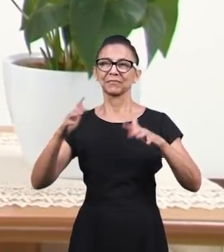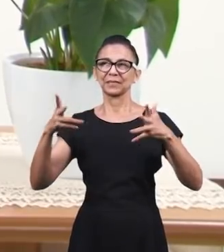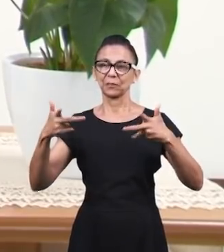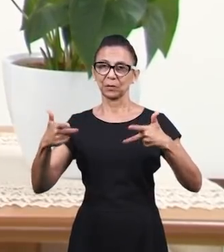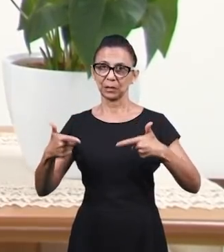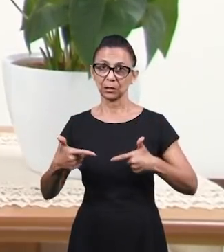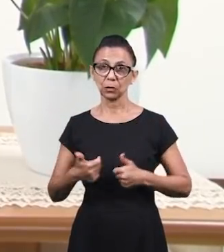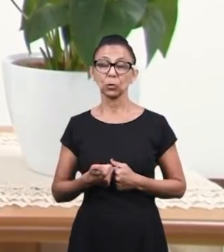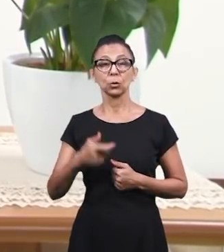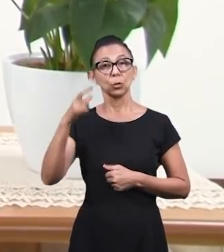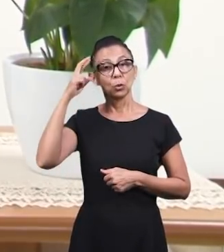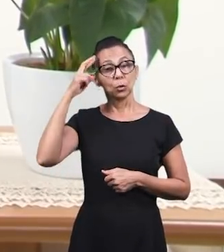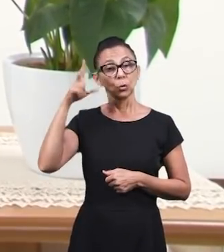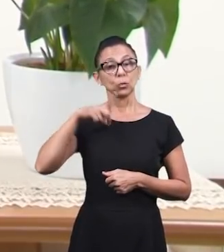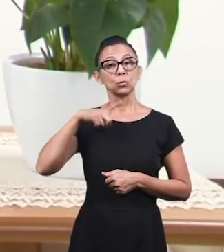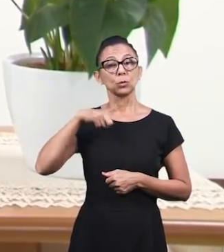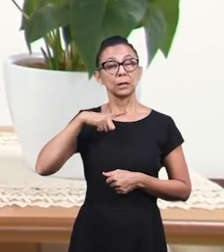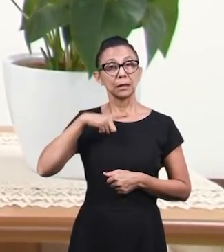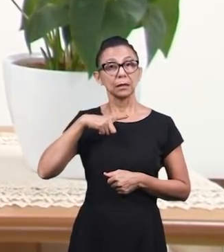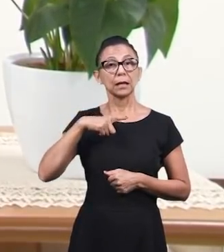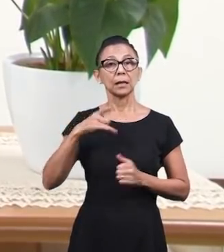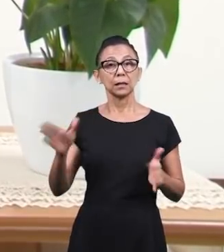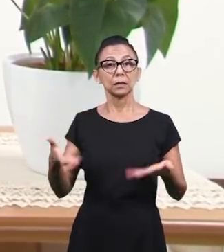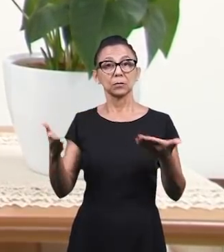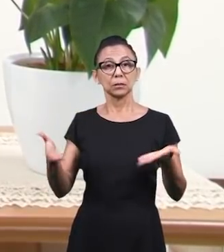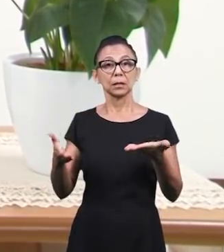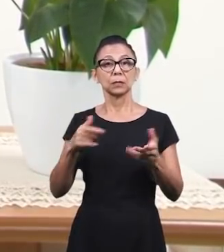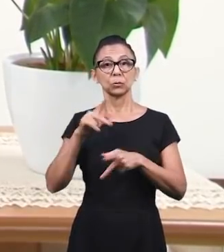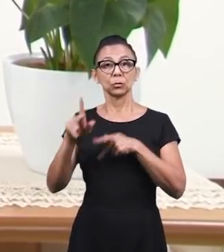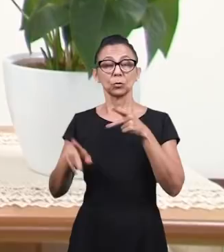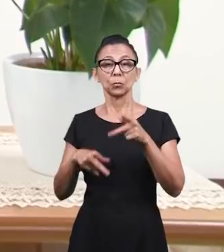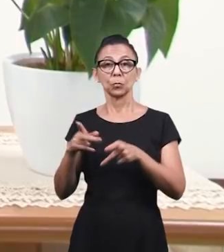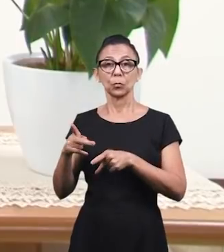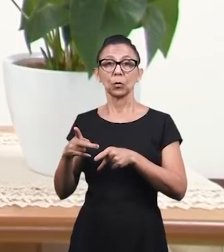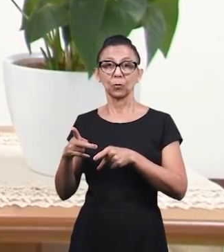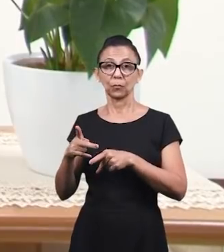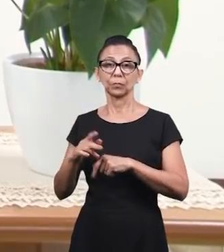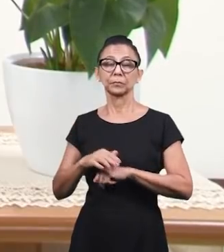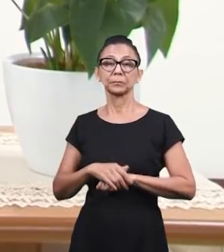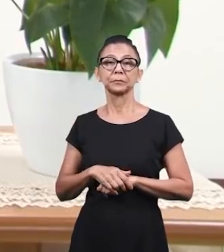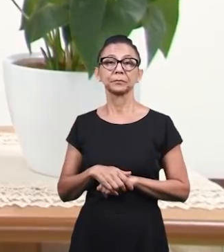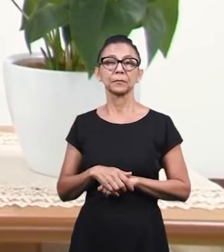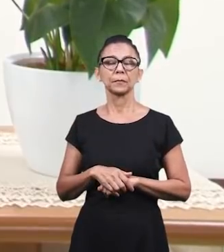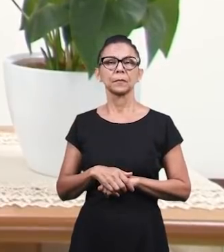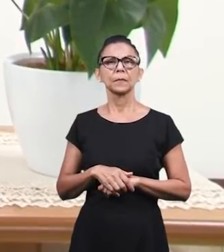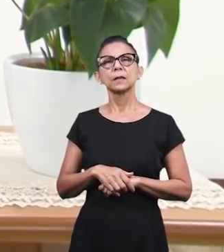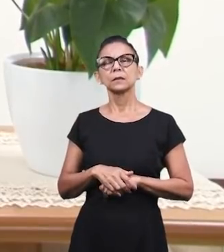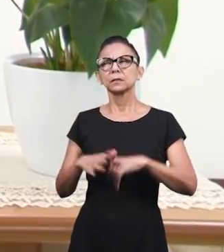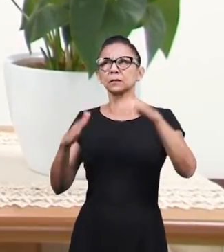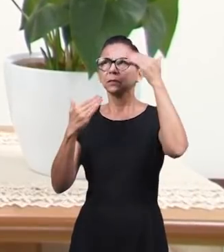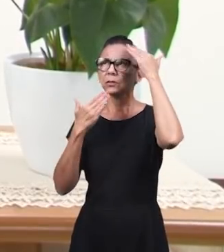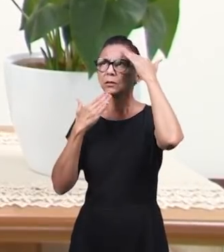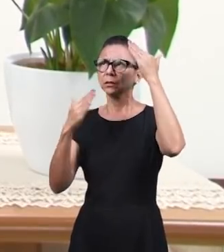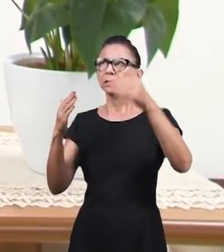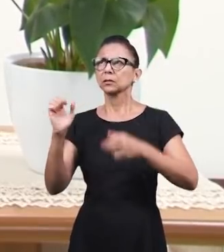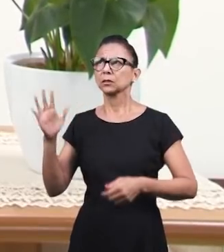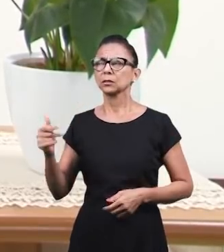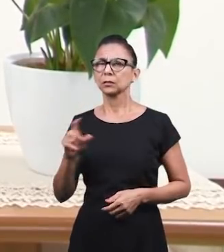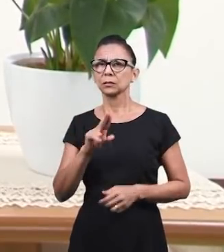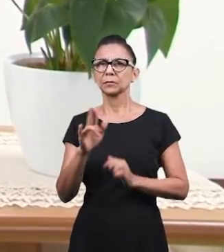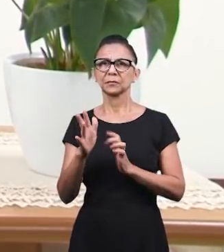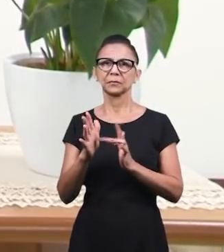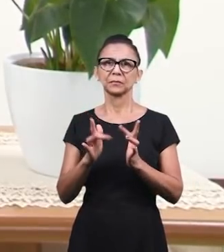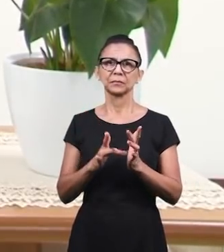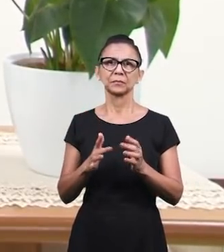tão edificante, porque Tu tens despertado o Teu povo para buscar a Tua face nesta hora. Nós Te glorificamos e Te adoramos